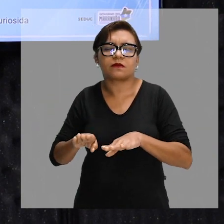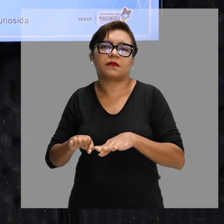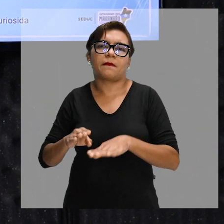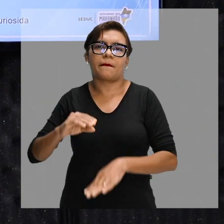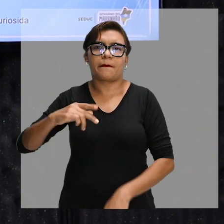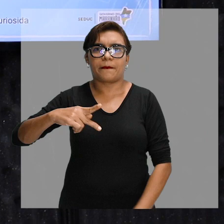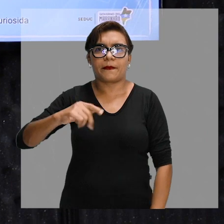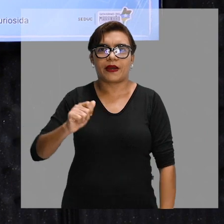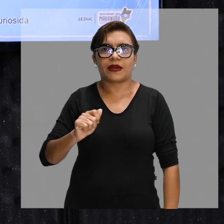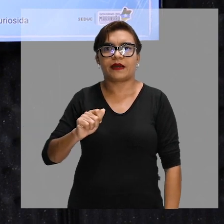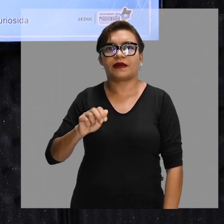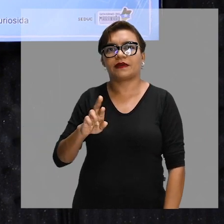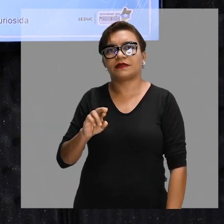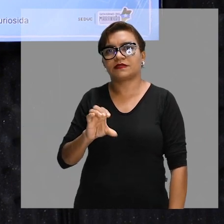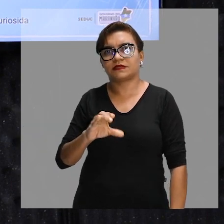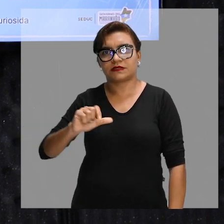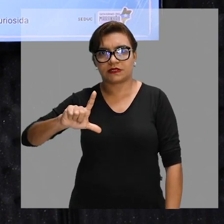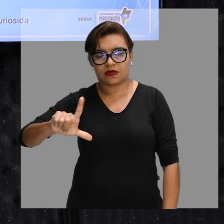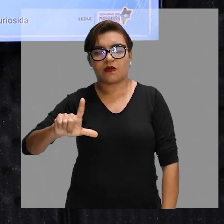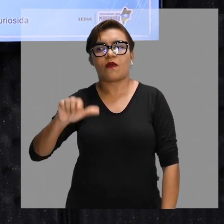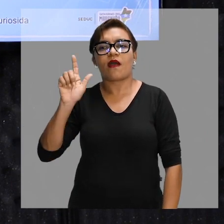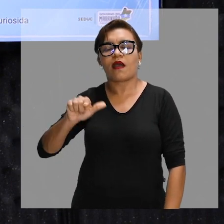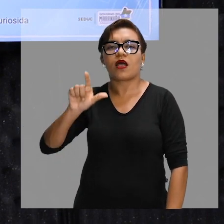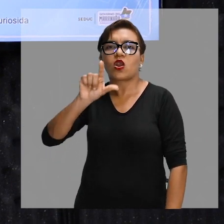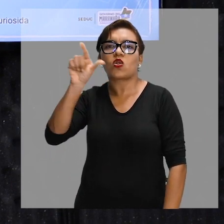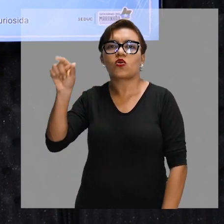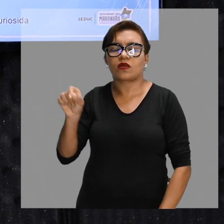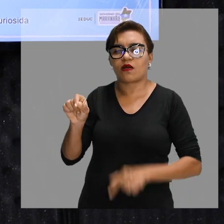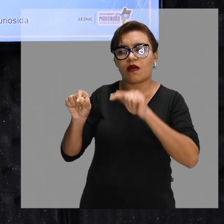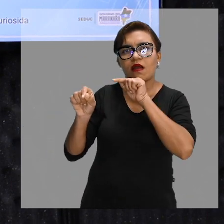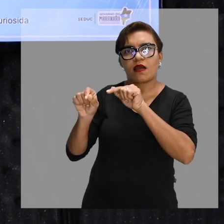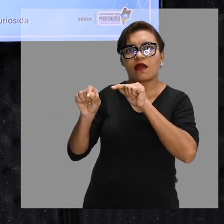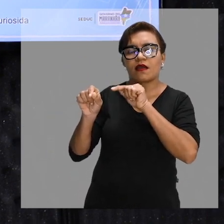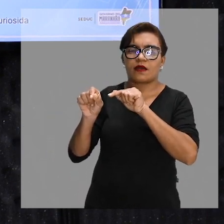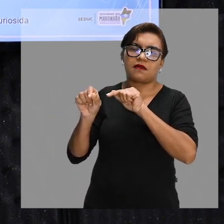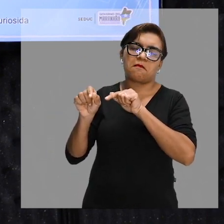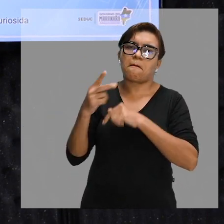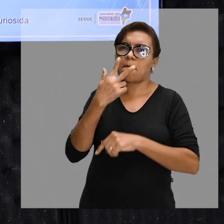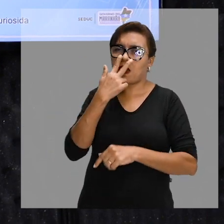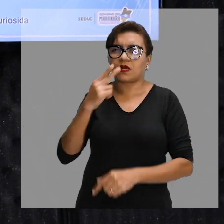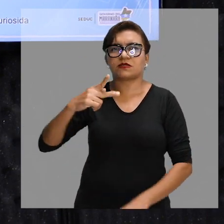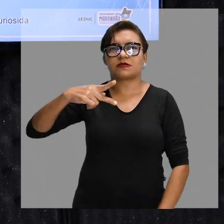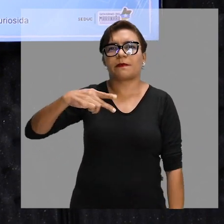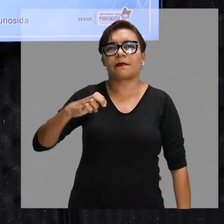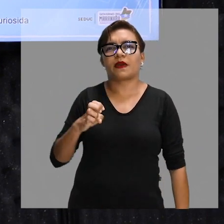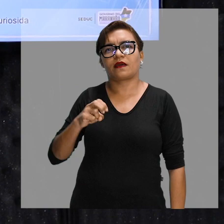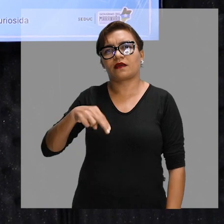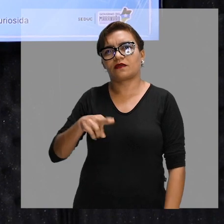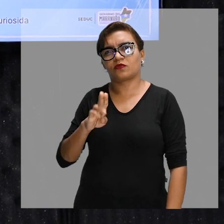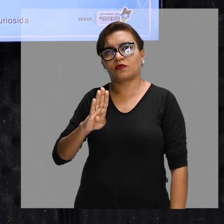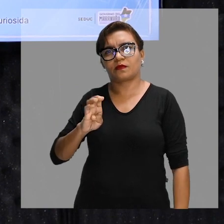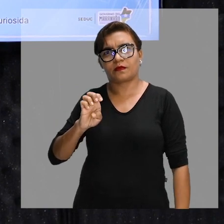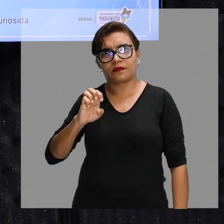certo? No caso lunar, a Lua ela vai estar na área de penumbra,